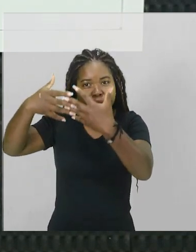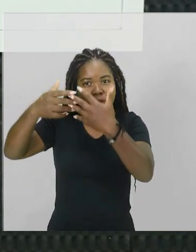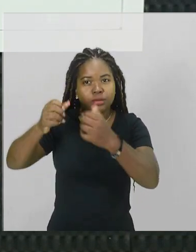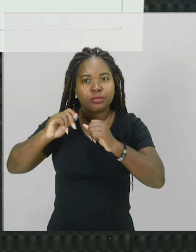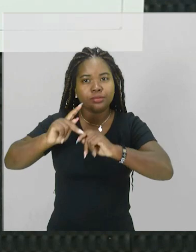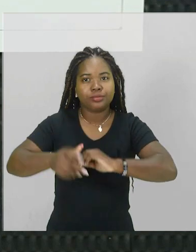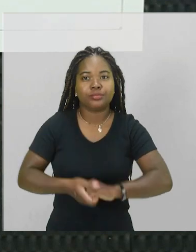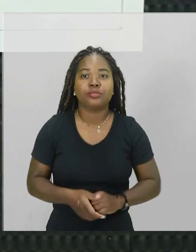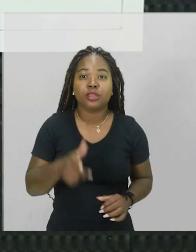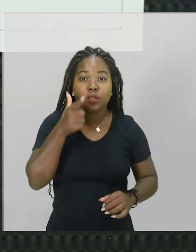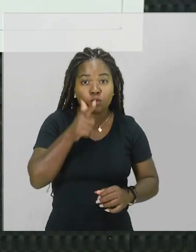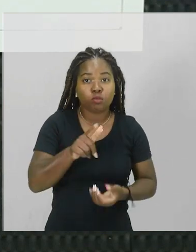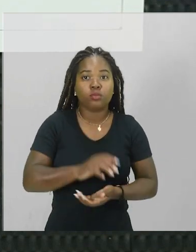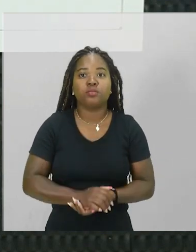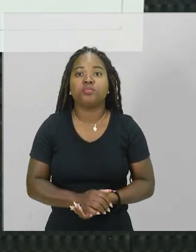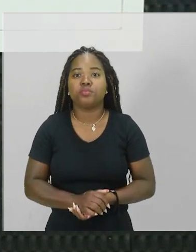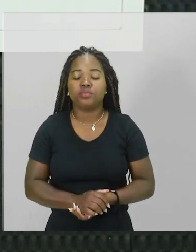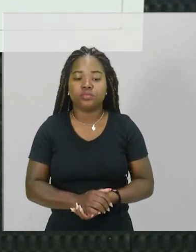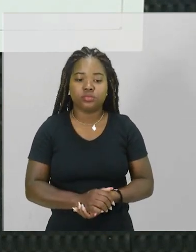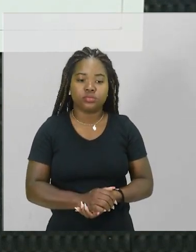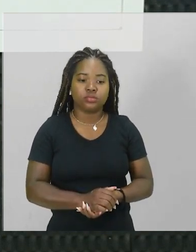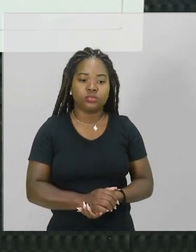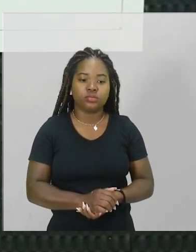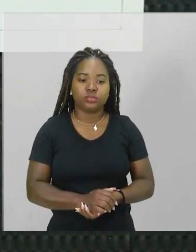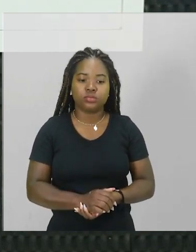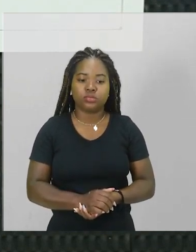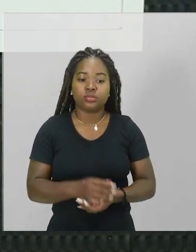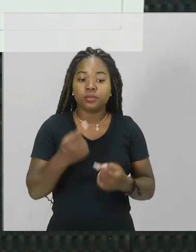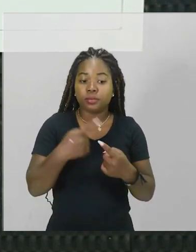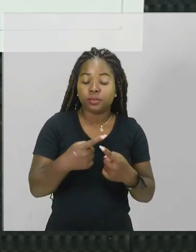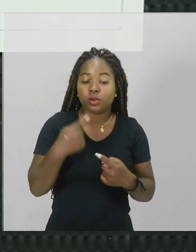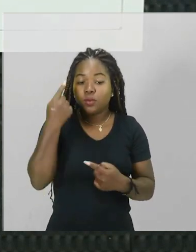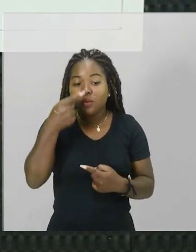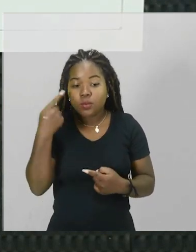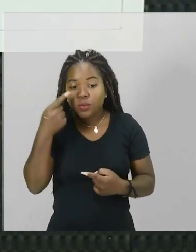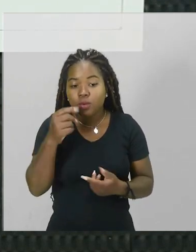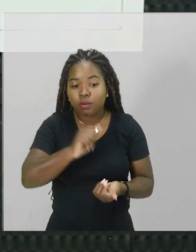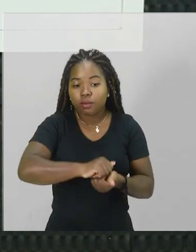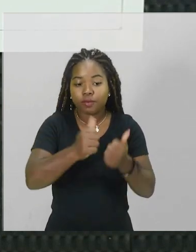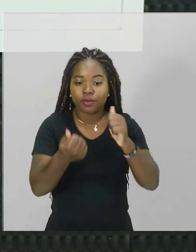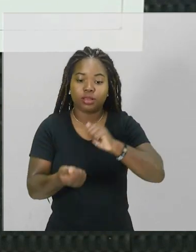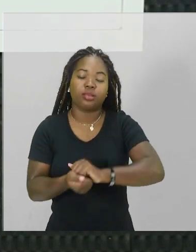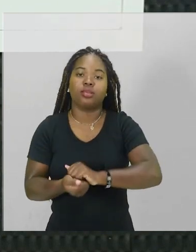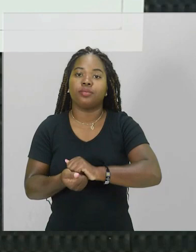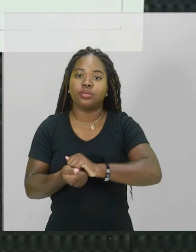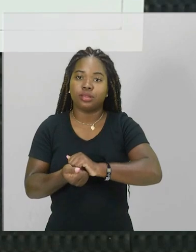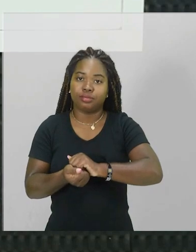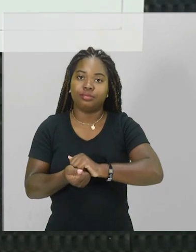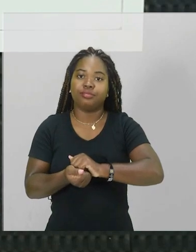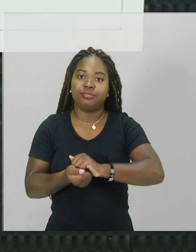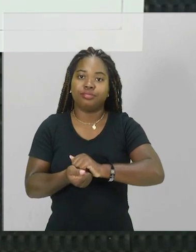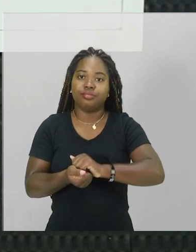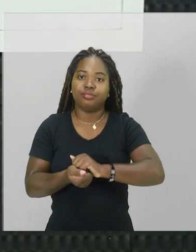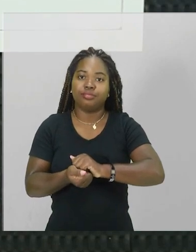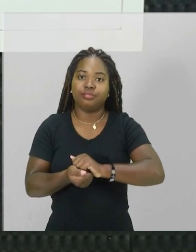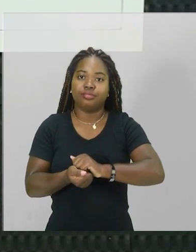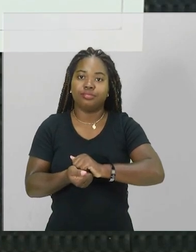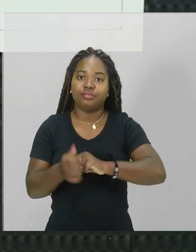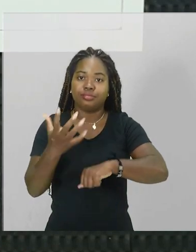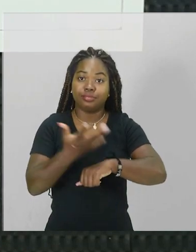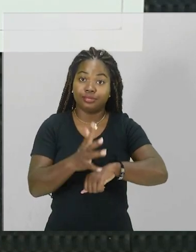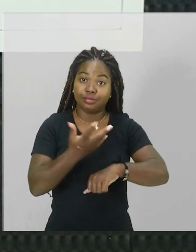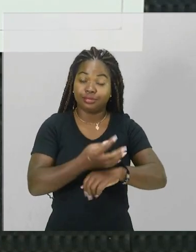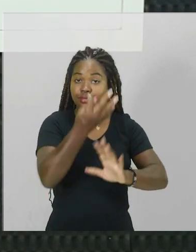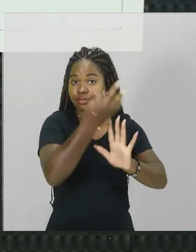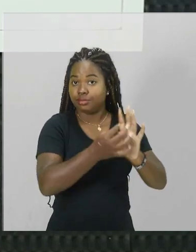olhos. E eles conseguem fazer isso. Então eles conseguem fazer isso porque o olho ele vai se adaptar, né? Toda é uma questão de adaptação e treinamento, bem como o